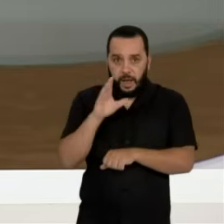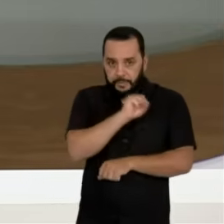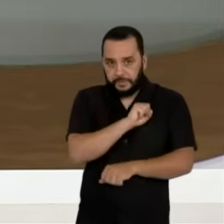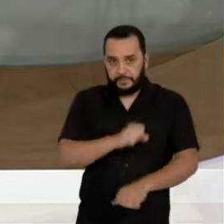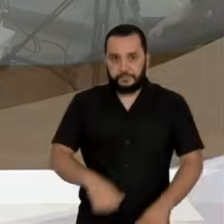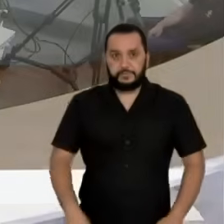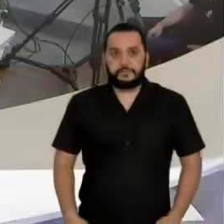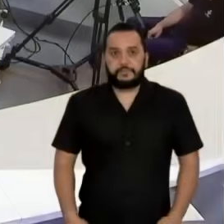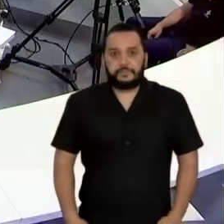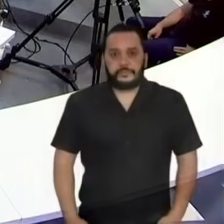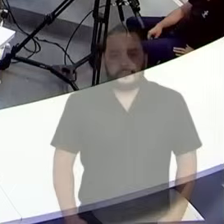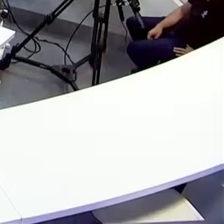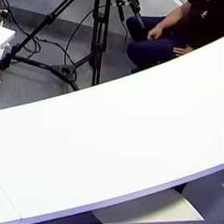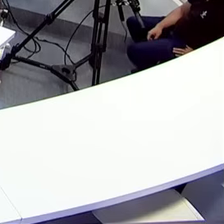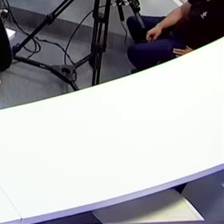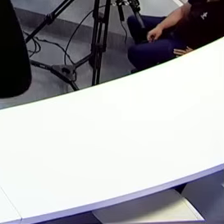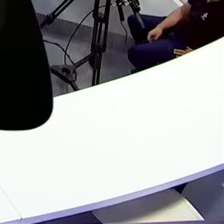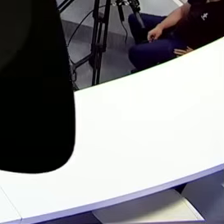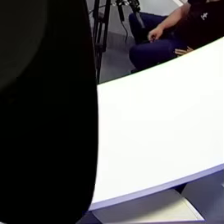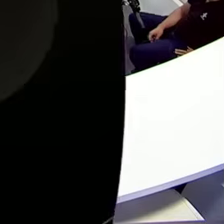só.